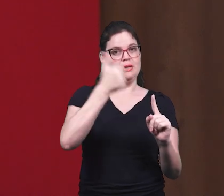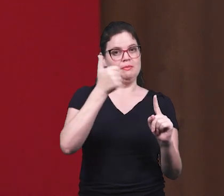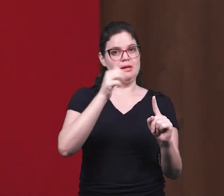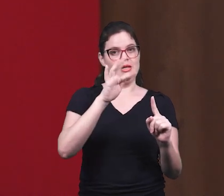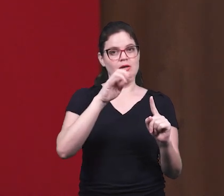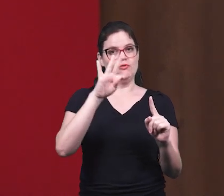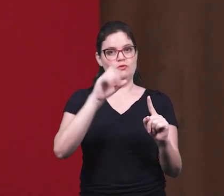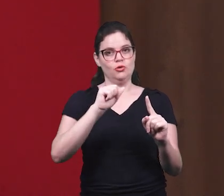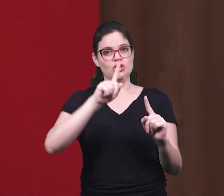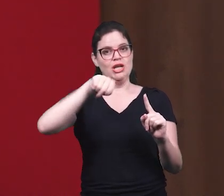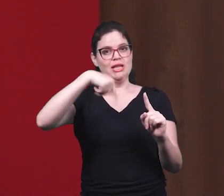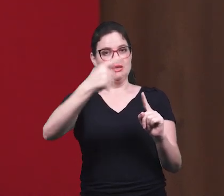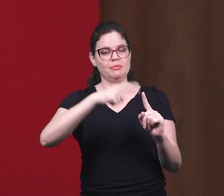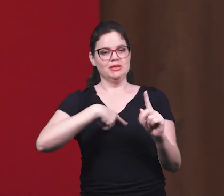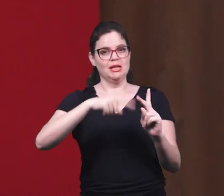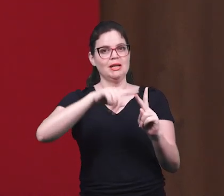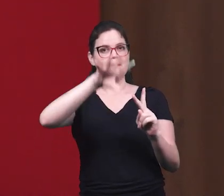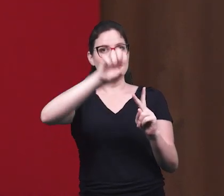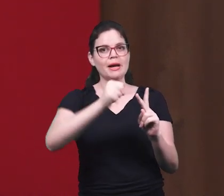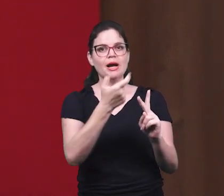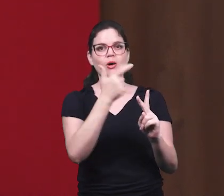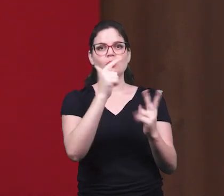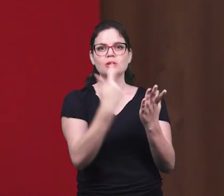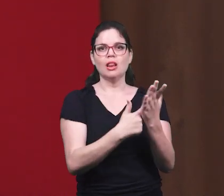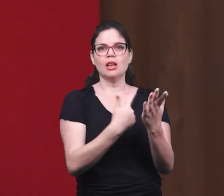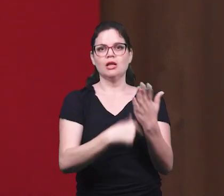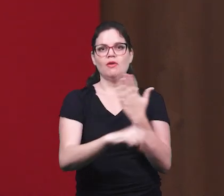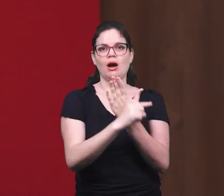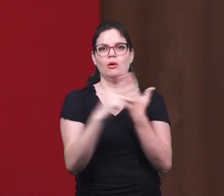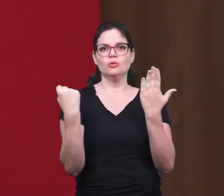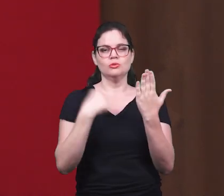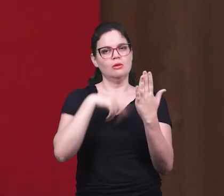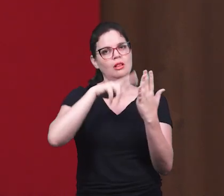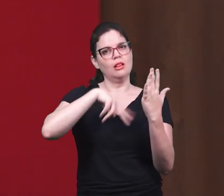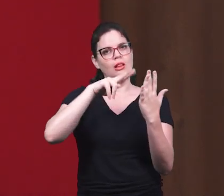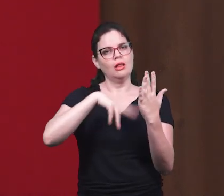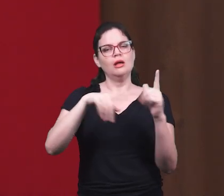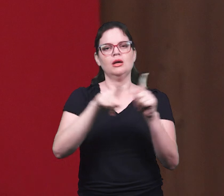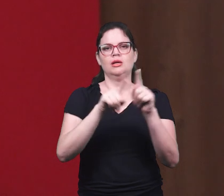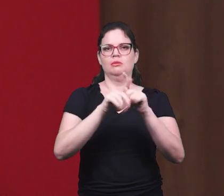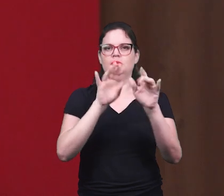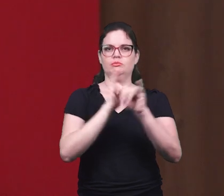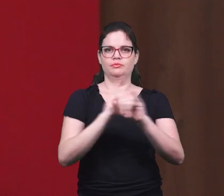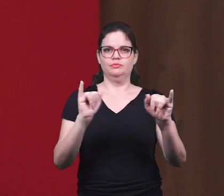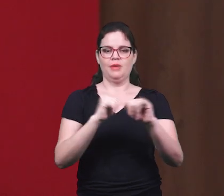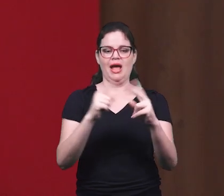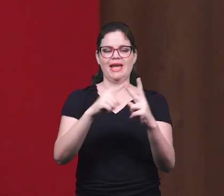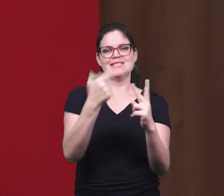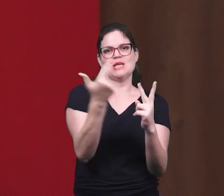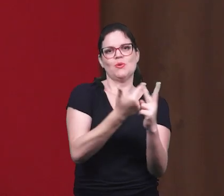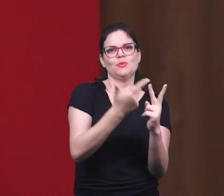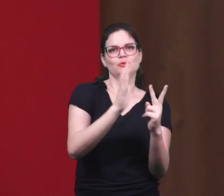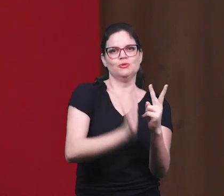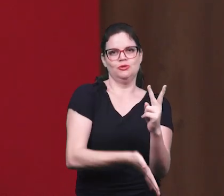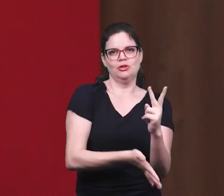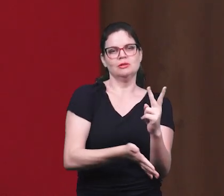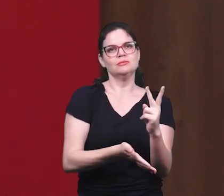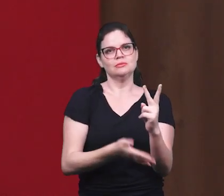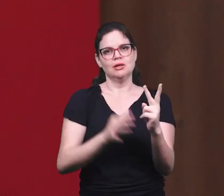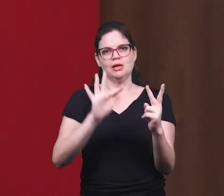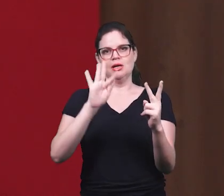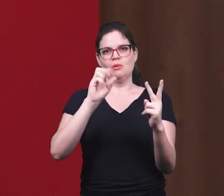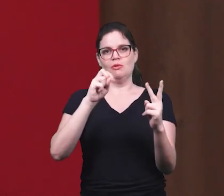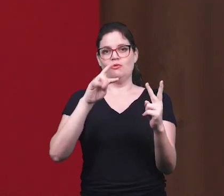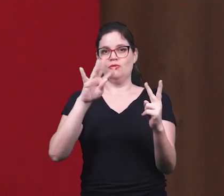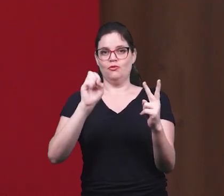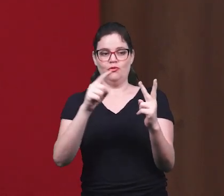pega outros autores, ele fala ali de Clementes, de outros, e que daí passa a